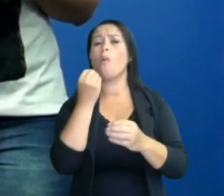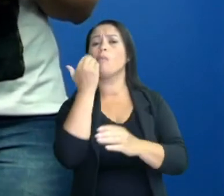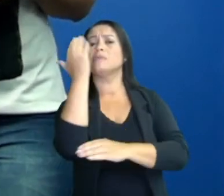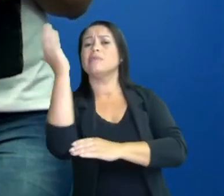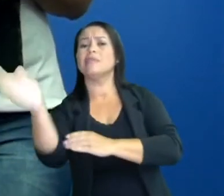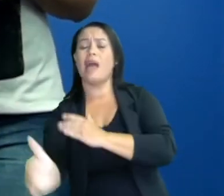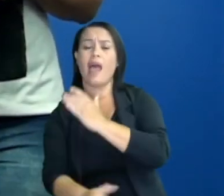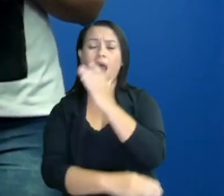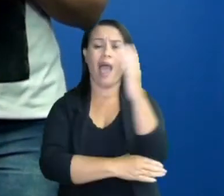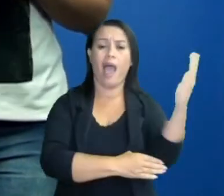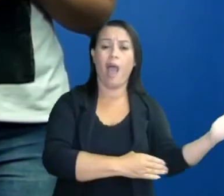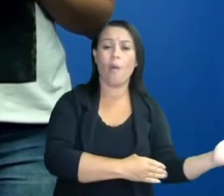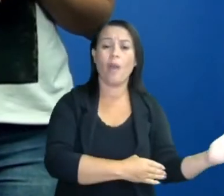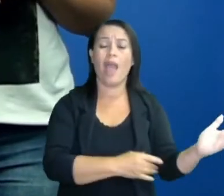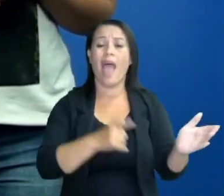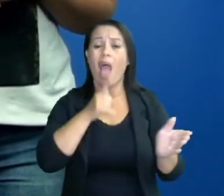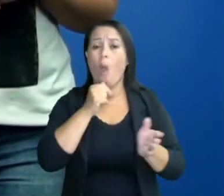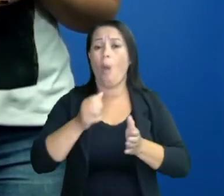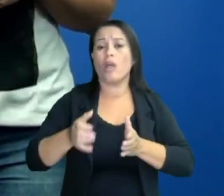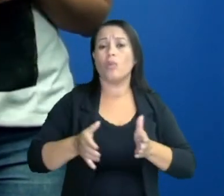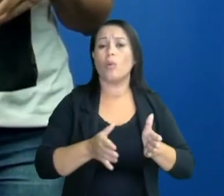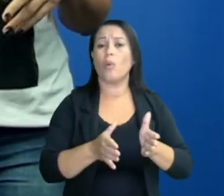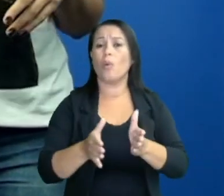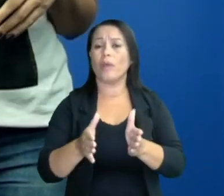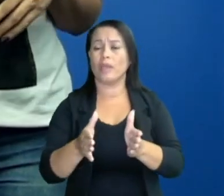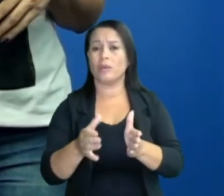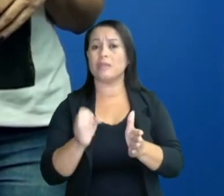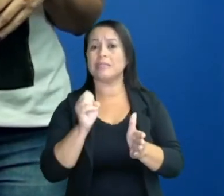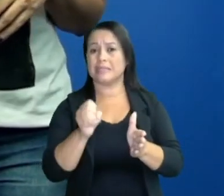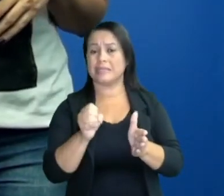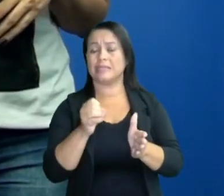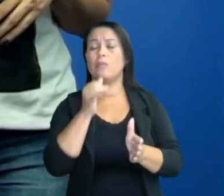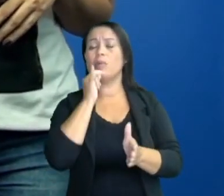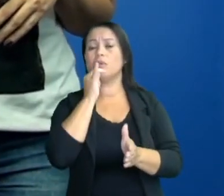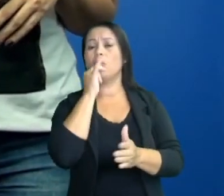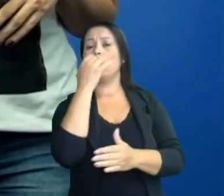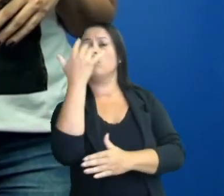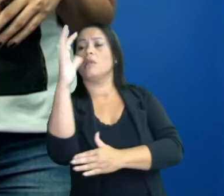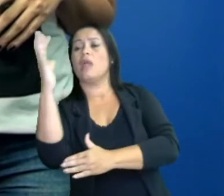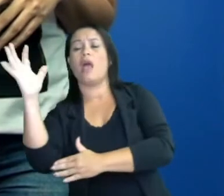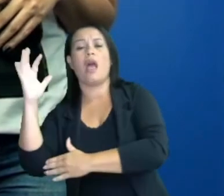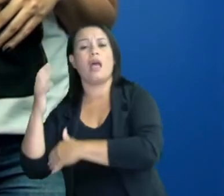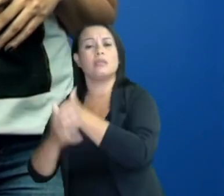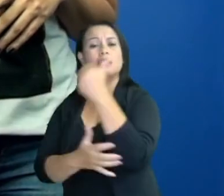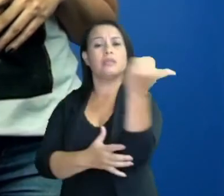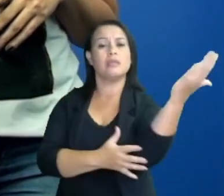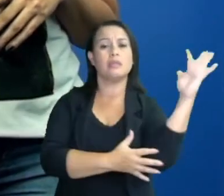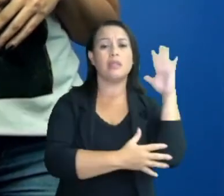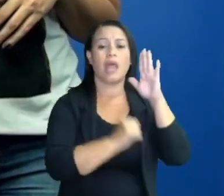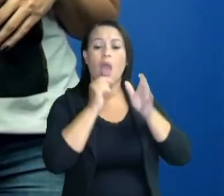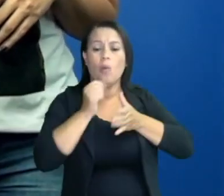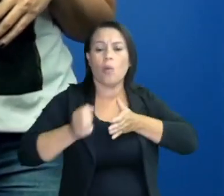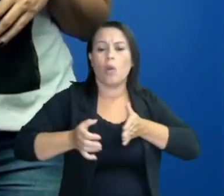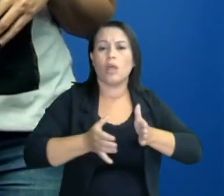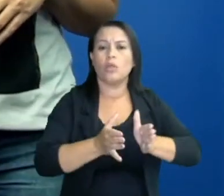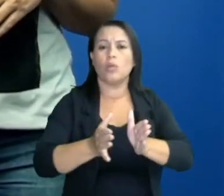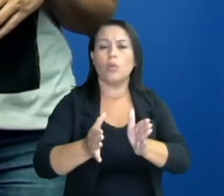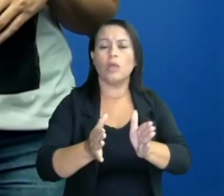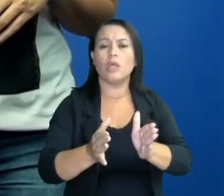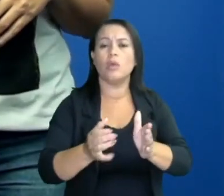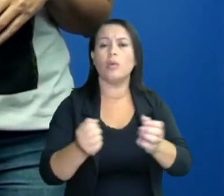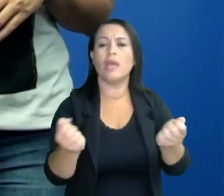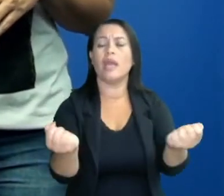áreas de Mata ciliar podem a retirada vi áreas de Mata ciliar para a formação de